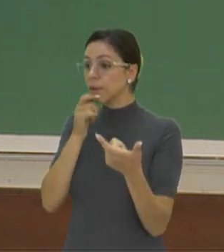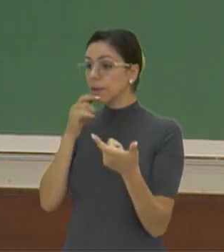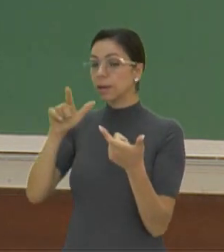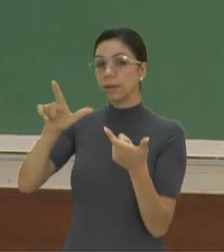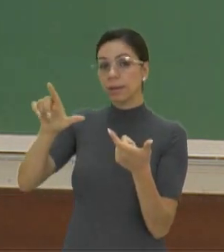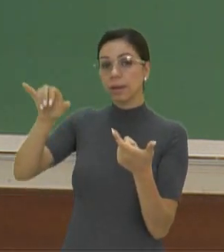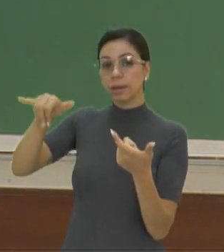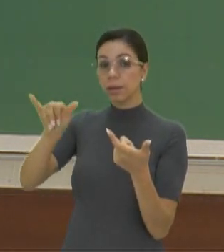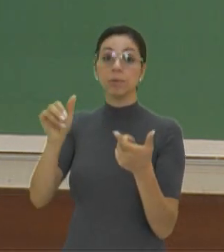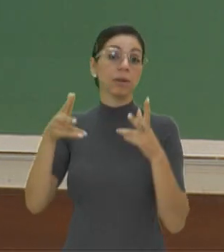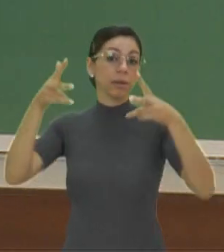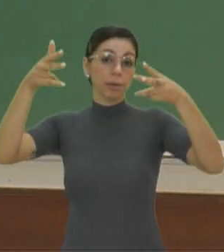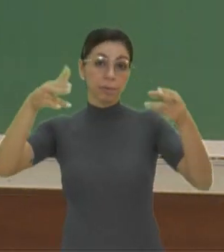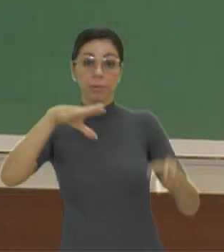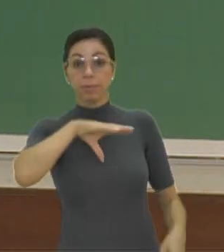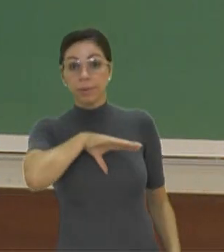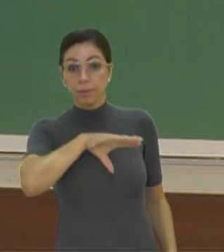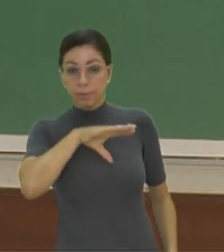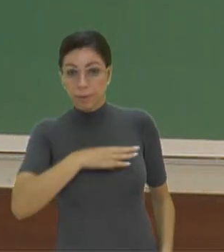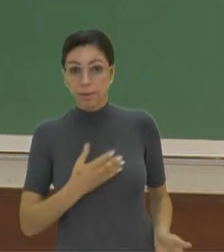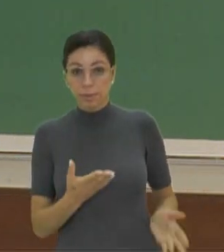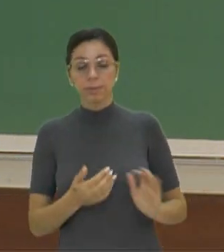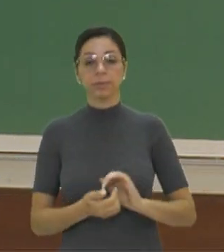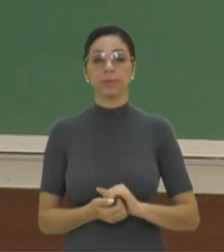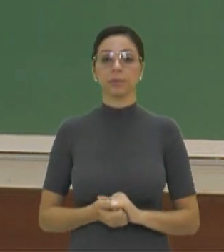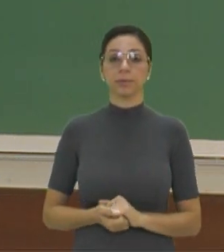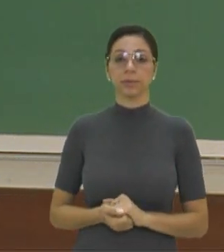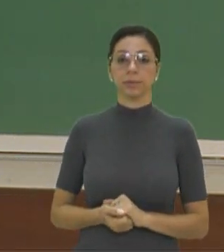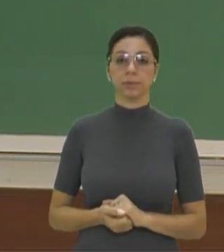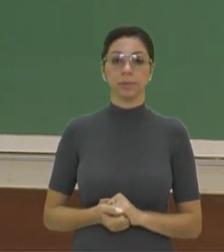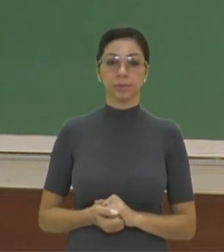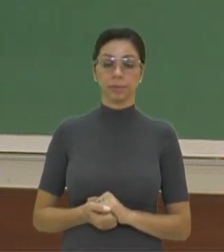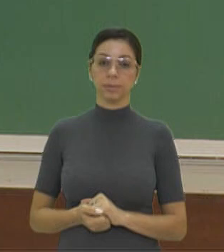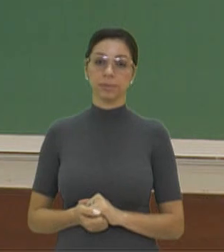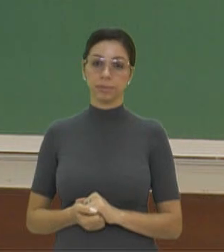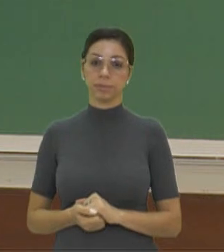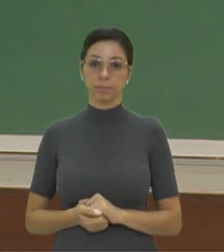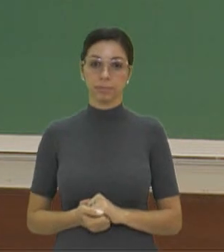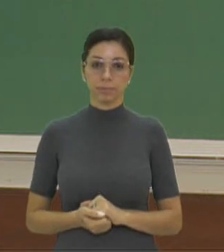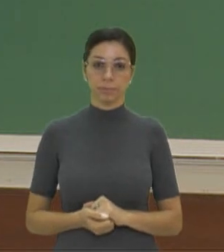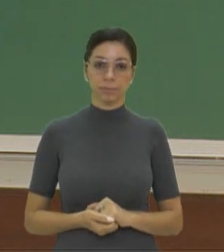ideia. Each chapter presents the historical context in a